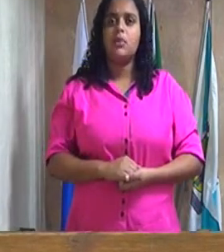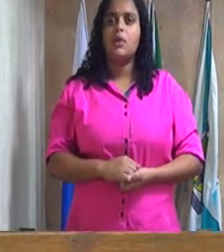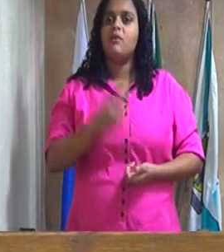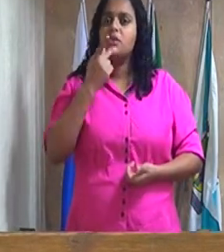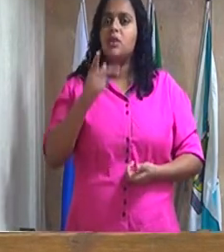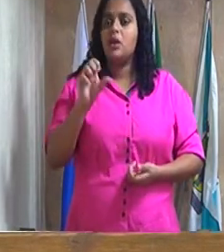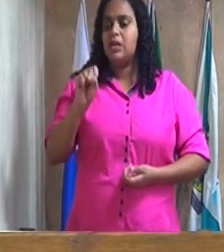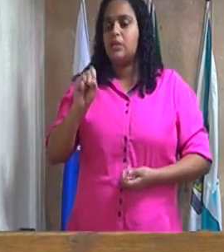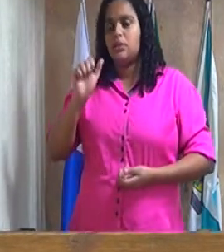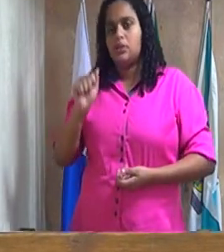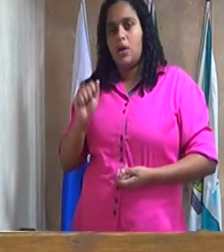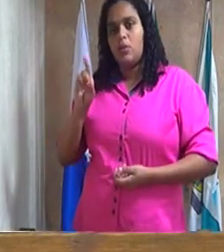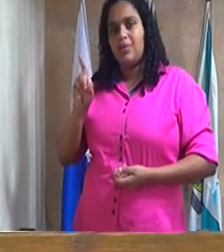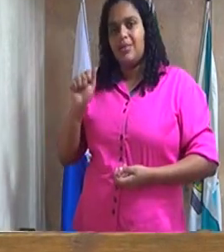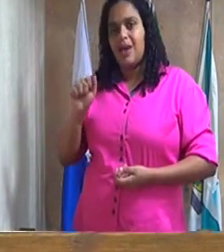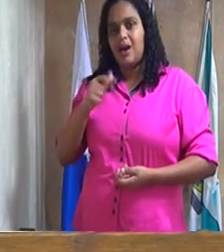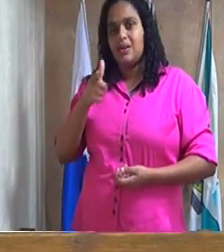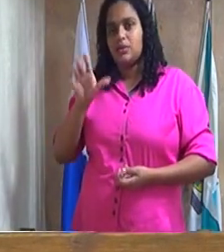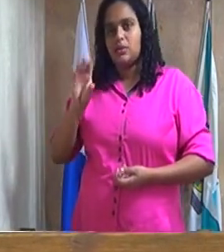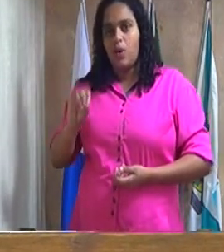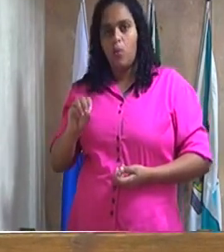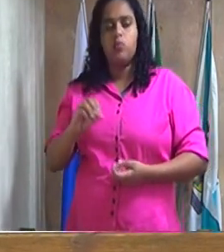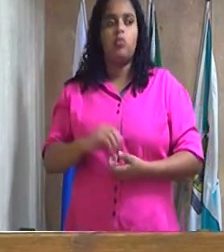saudação pelo